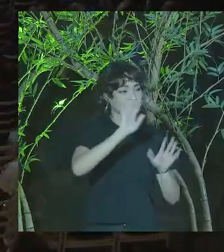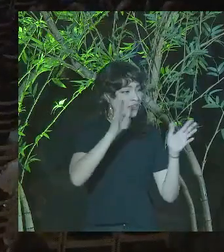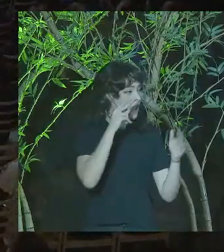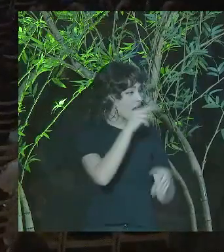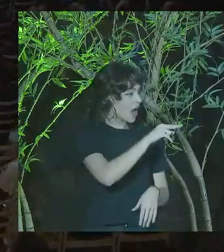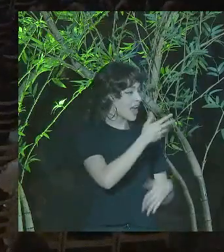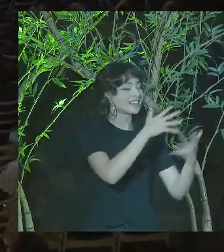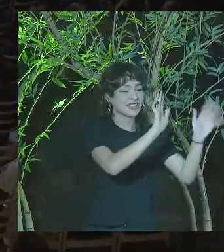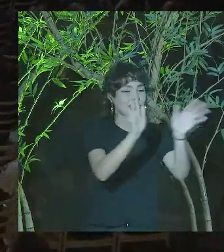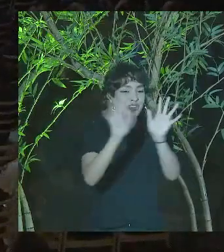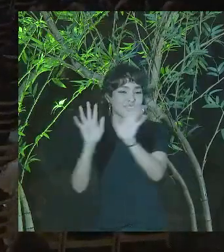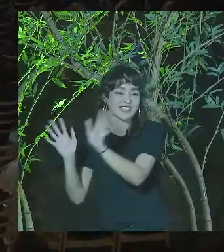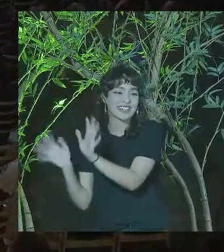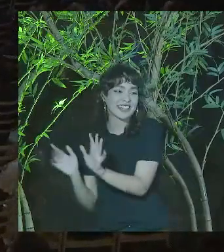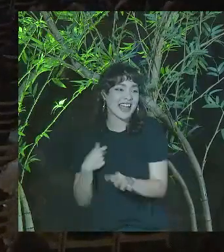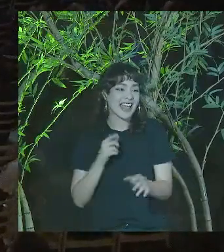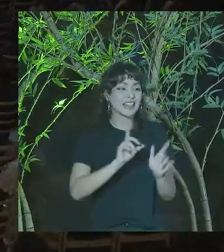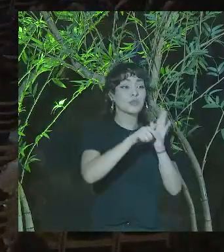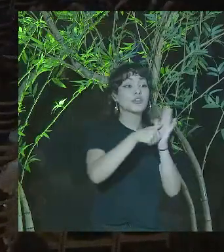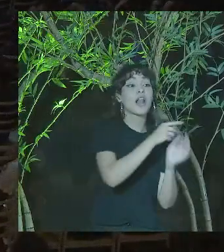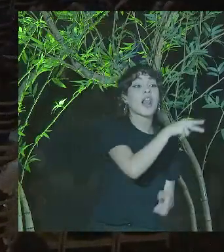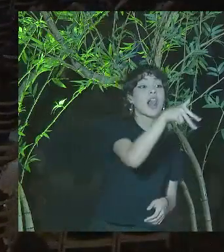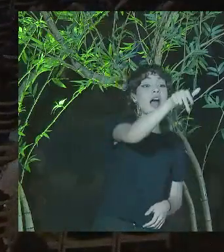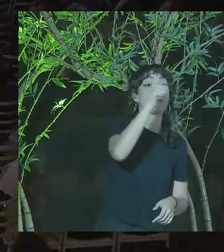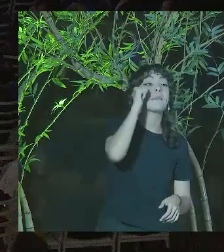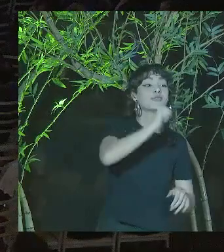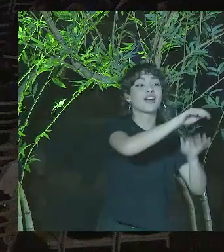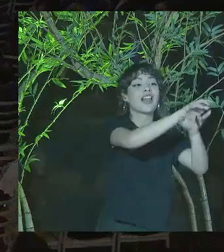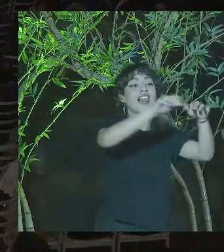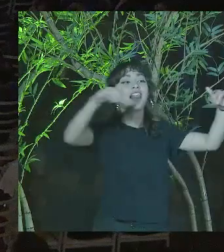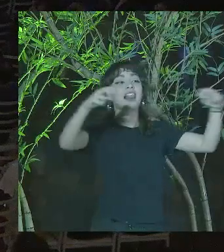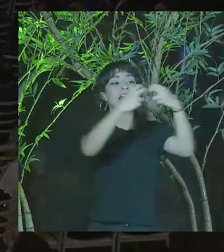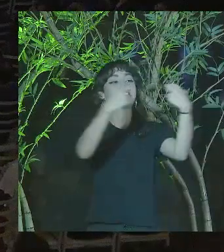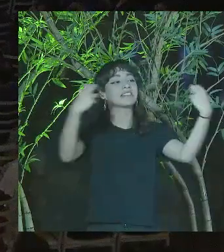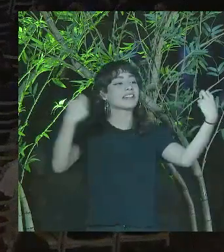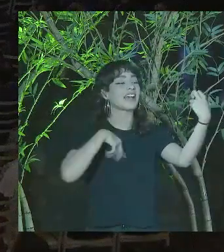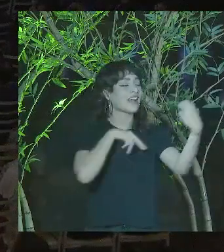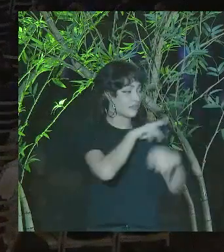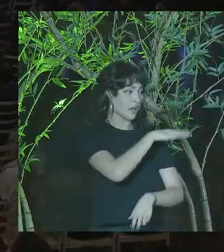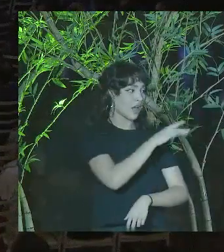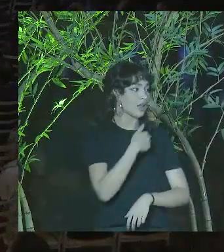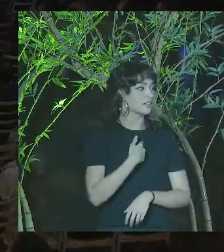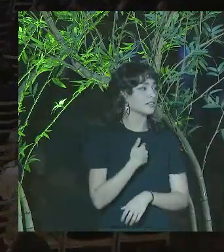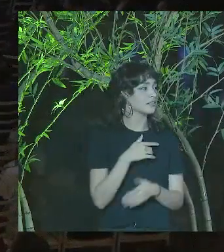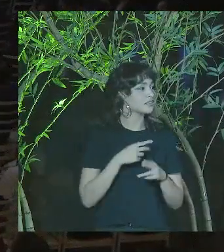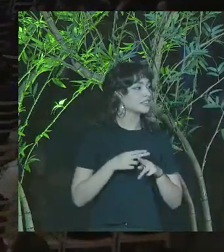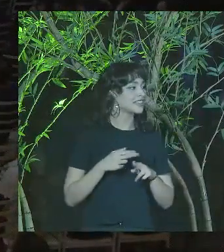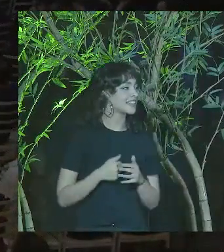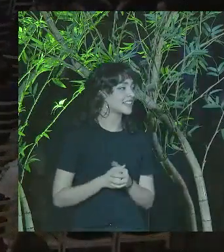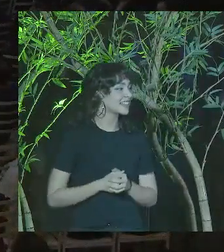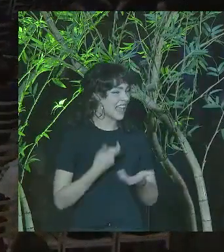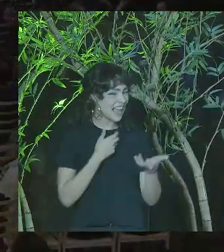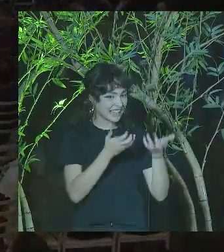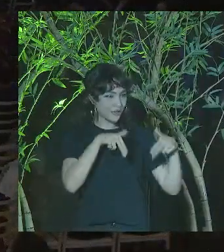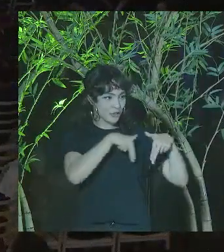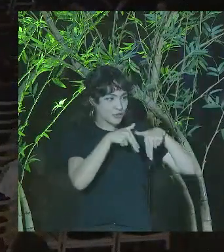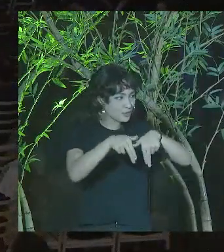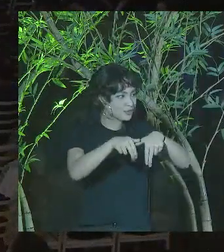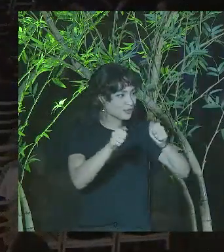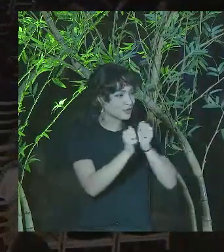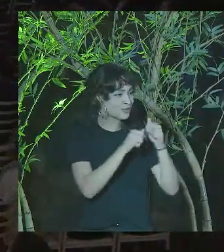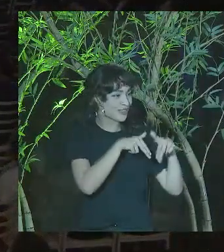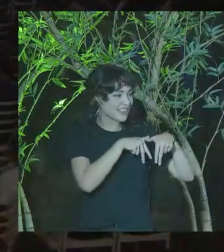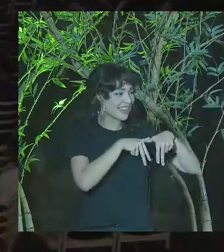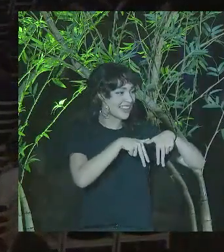dá um tchauzinho pra eles aqui embaixo, mas tu vai pra aquela galera lá. Tu sobe lá. Fala esperto. Quer que eu vá contigo?